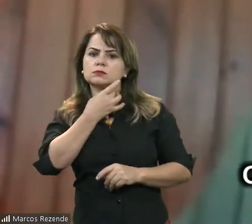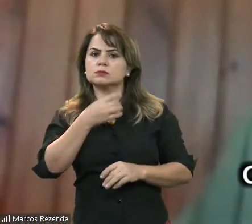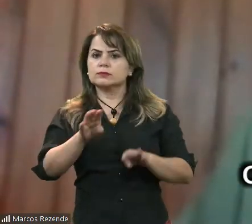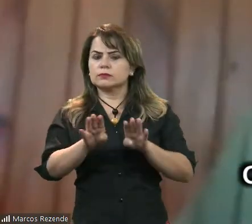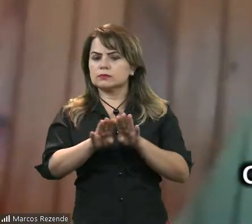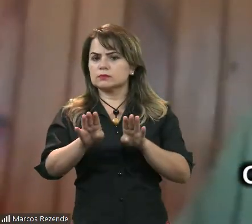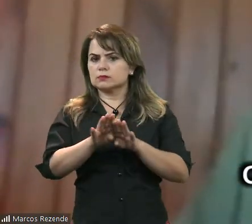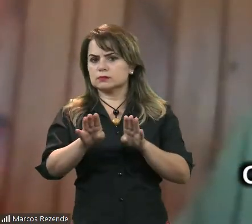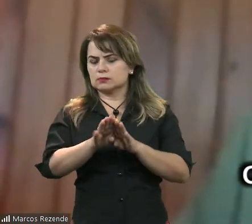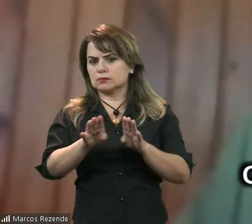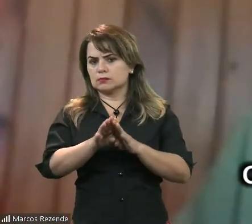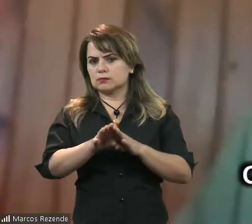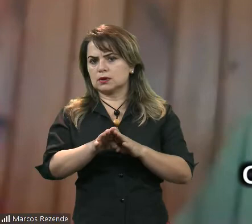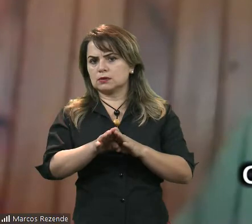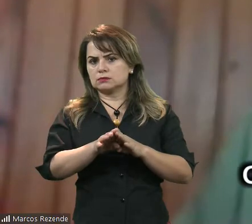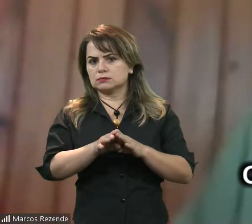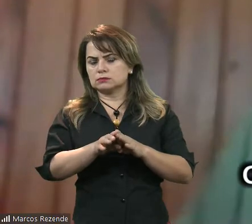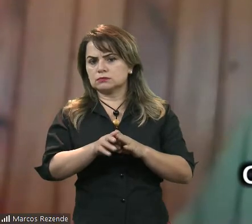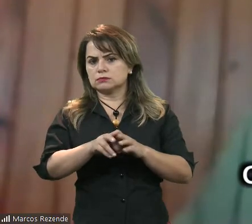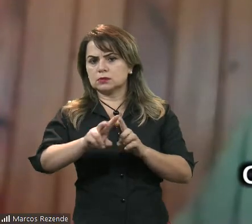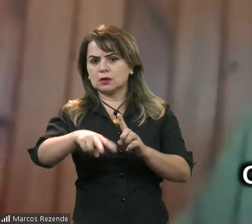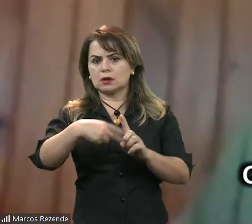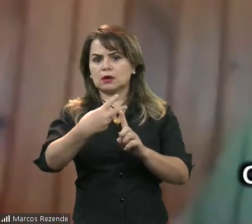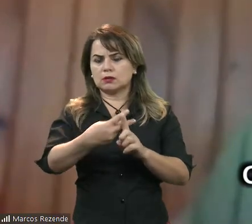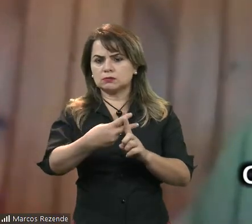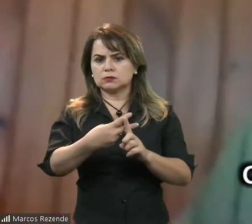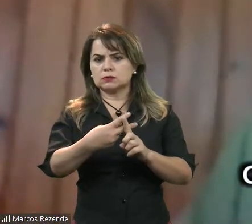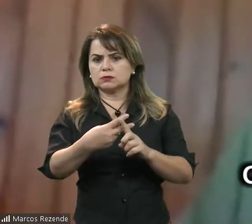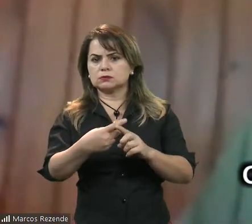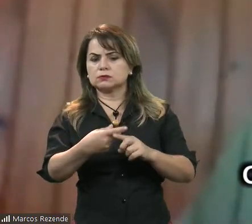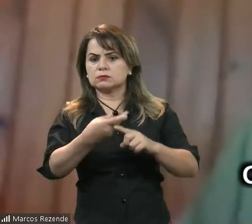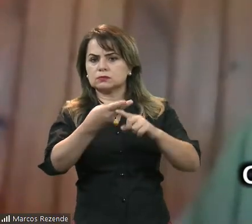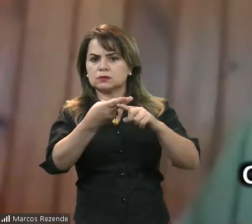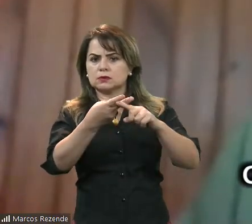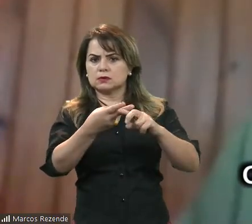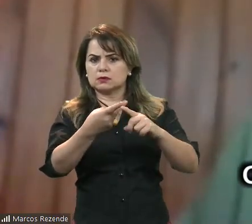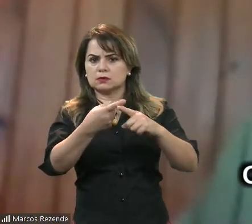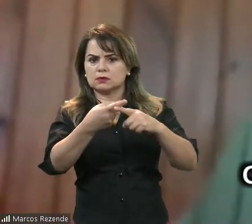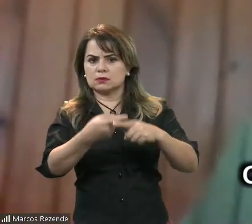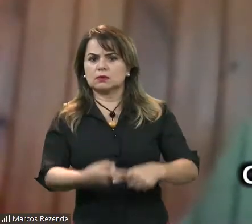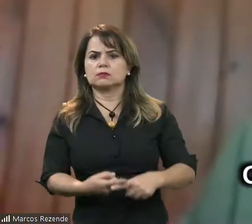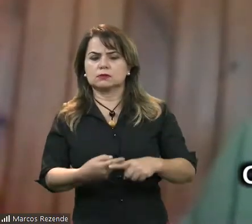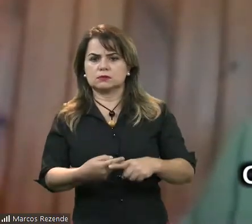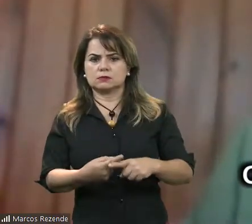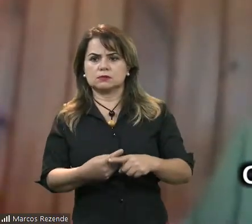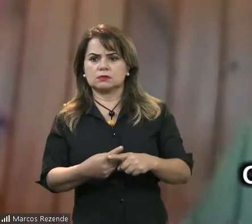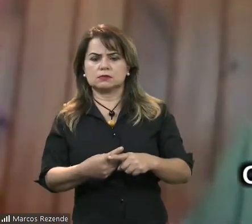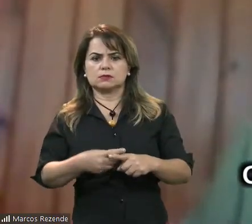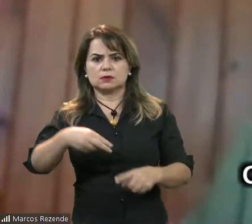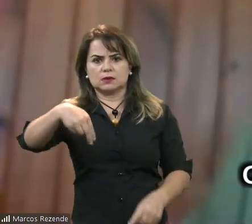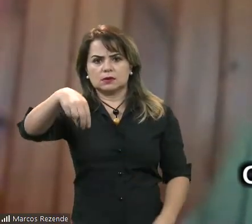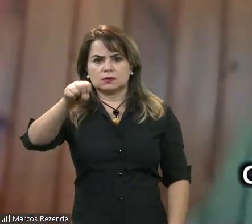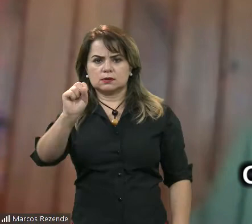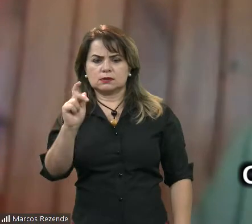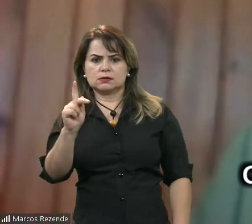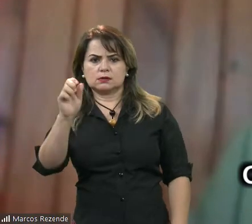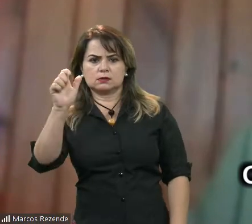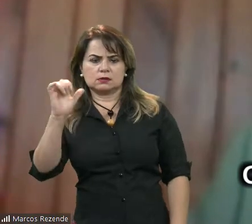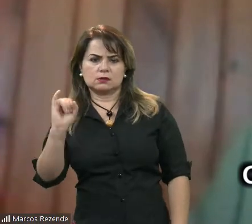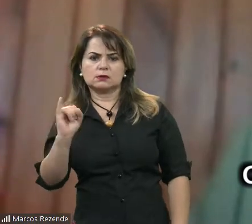torneio Hajime Kobari de Judô, patrocinado pelo Nikkei Clube de Marília, por meio do seu departamento de